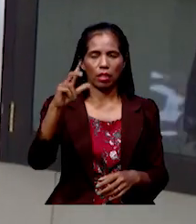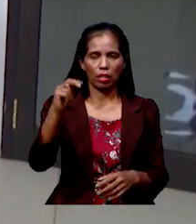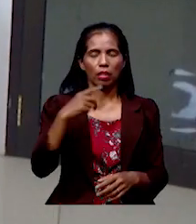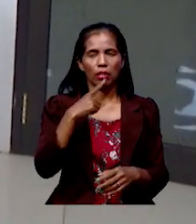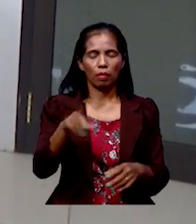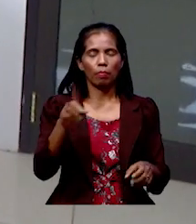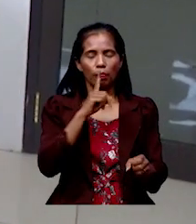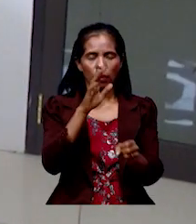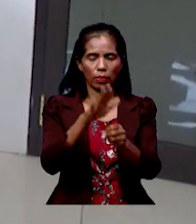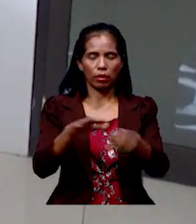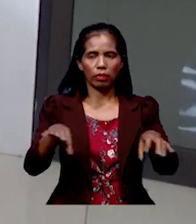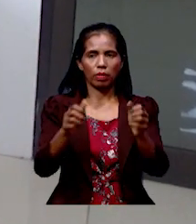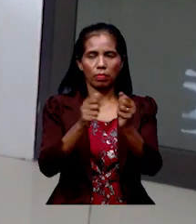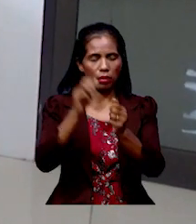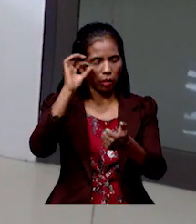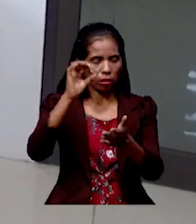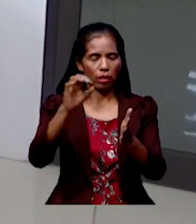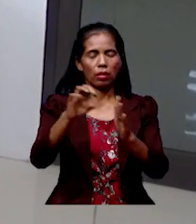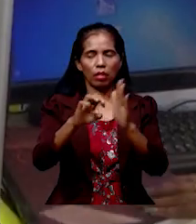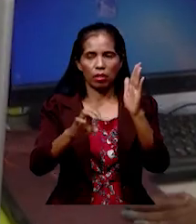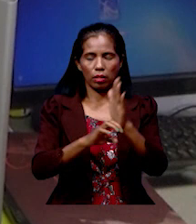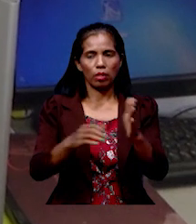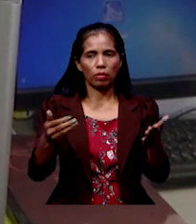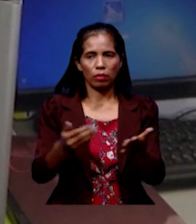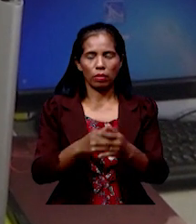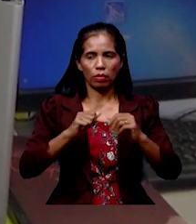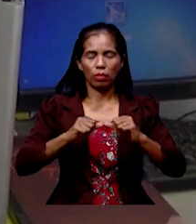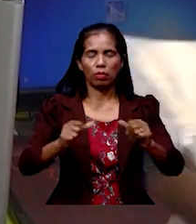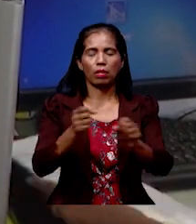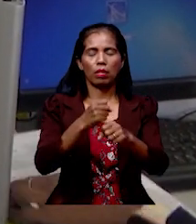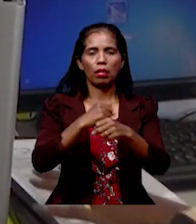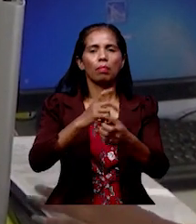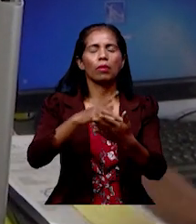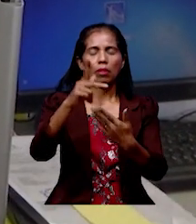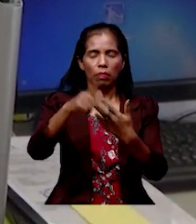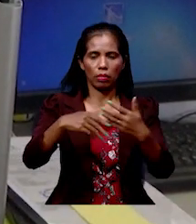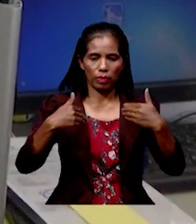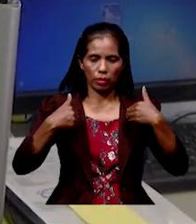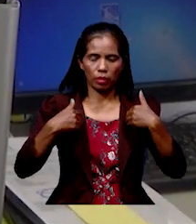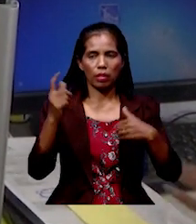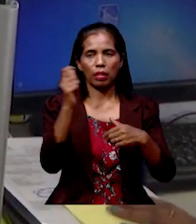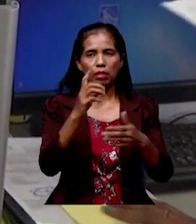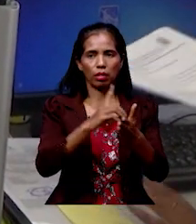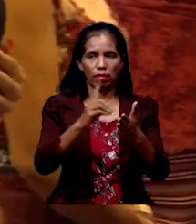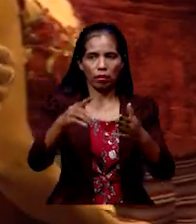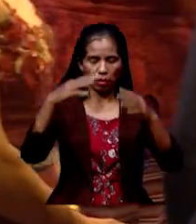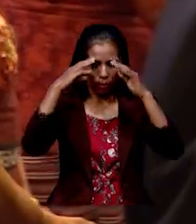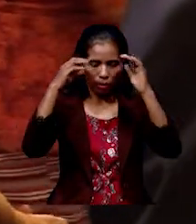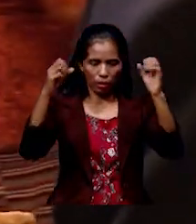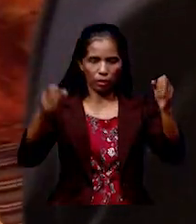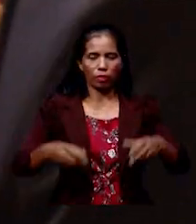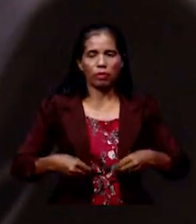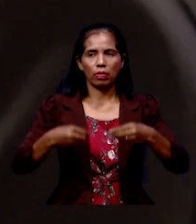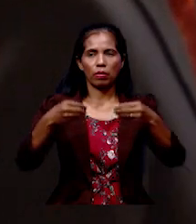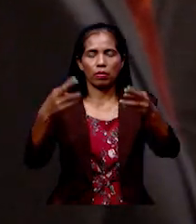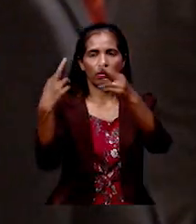mutu ko Secretario de Estado Combatente Libertação Nacional FON ko di continua halau programa nebe ihaona. Ia terça semana ne Presidente Republika fo ona pose